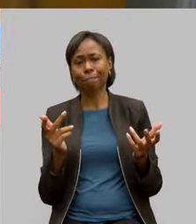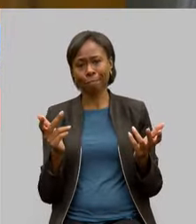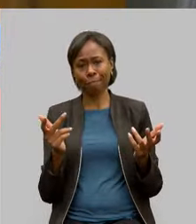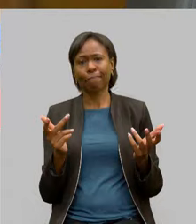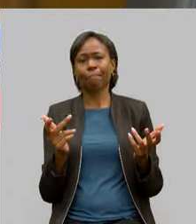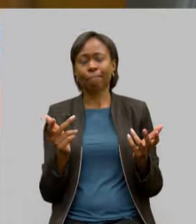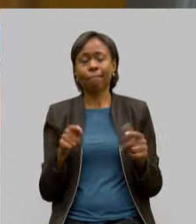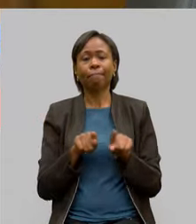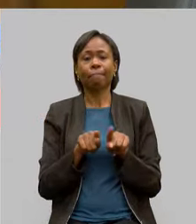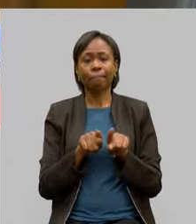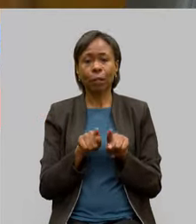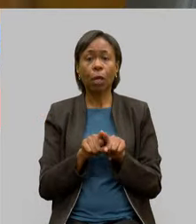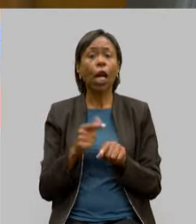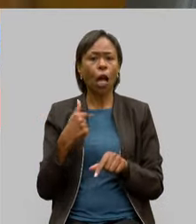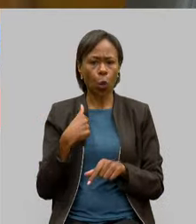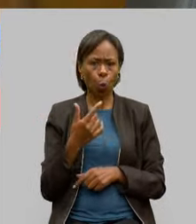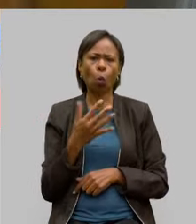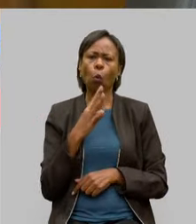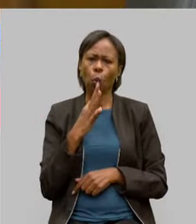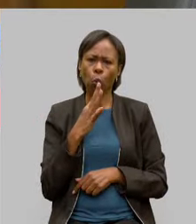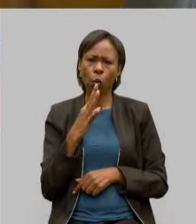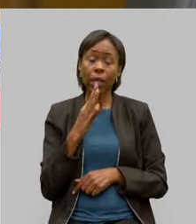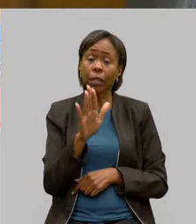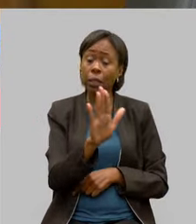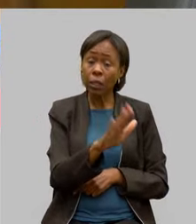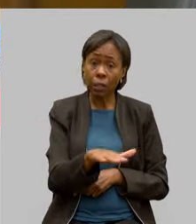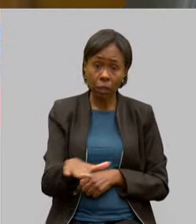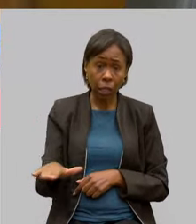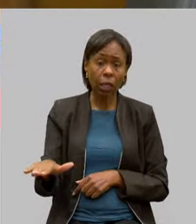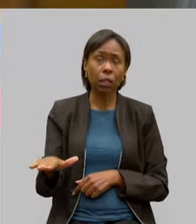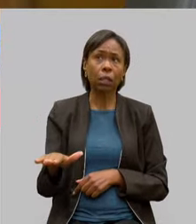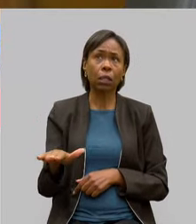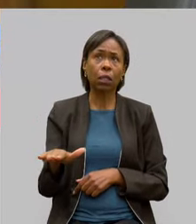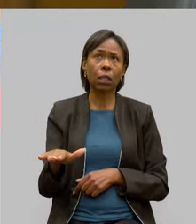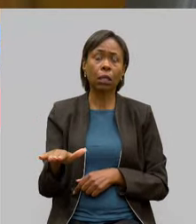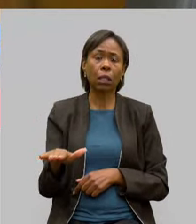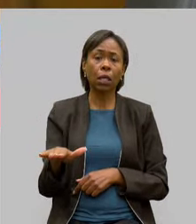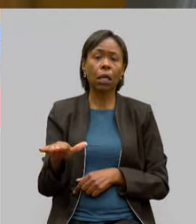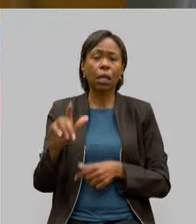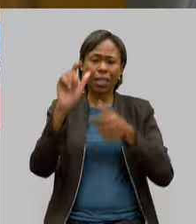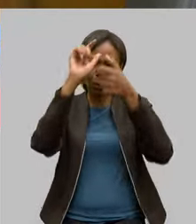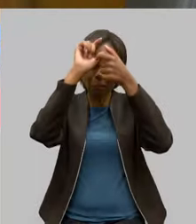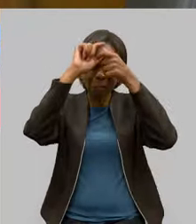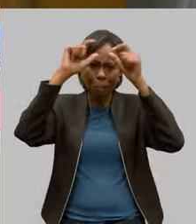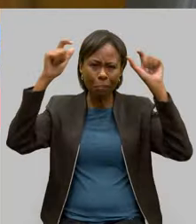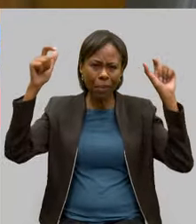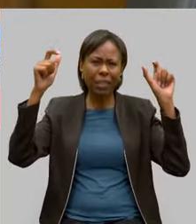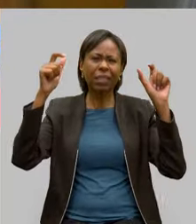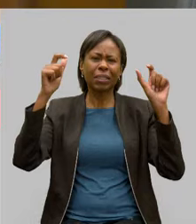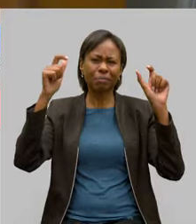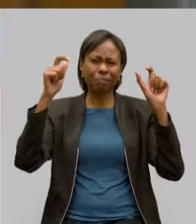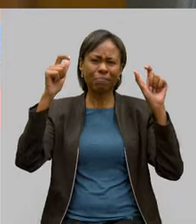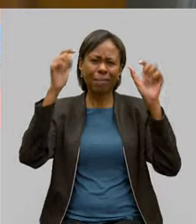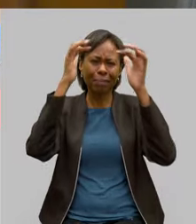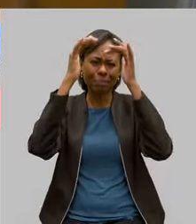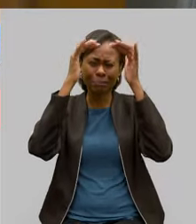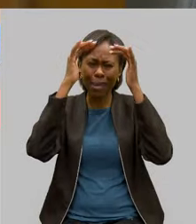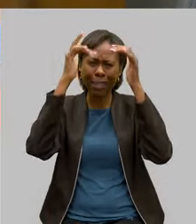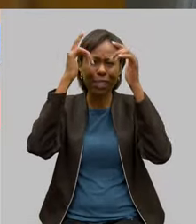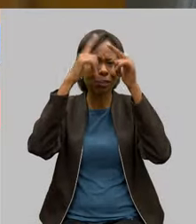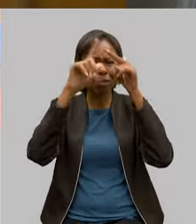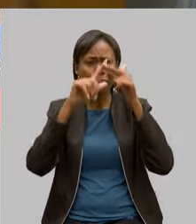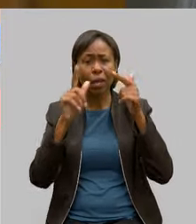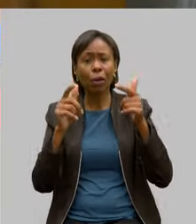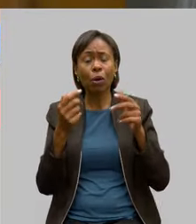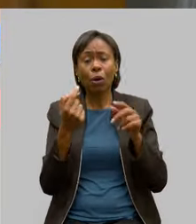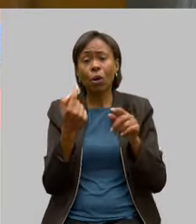tenho convivência com crianças né com distúrbios neurológicos que seus pais ficam